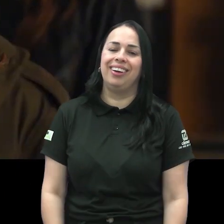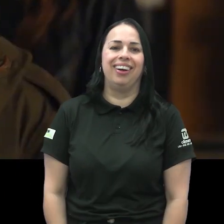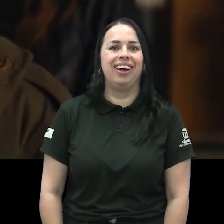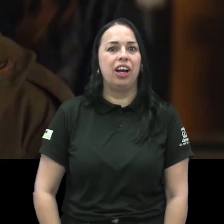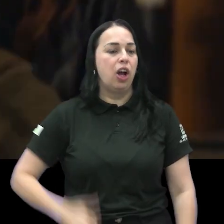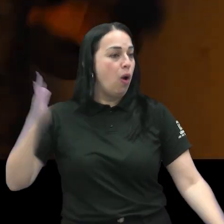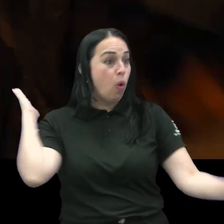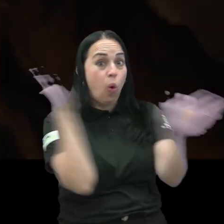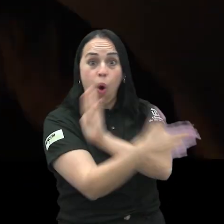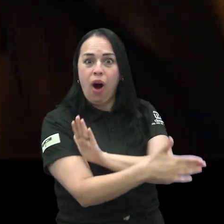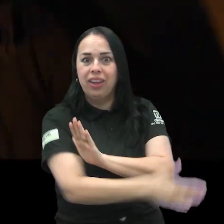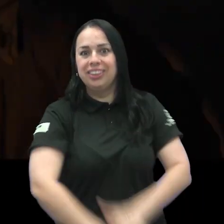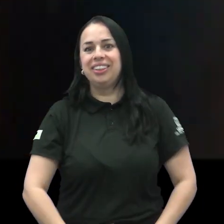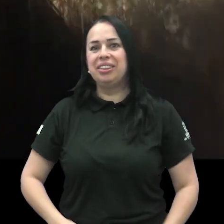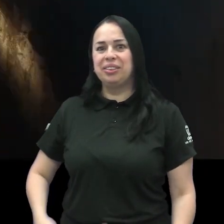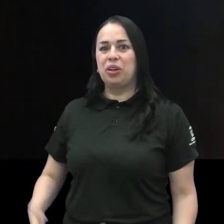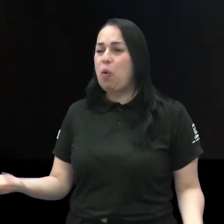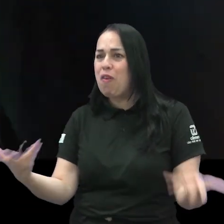Okay, run!